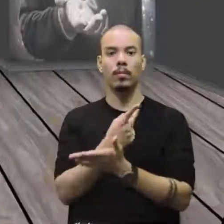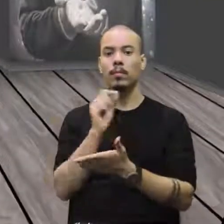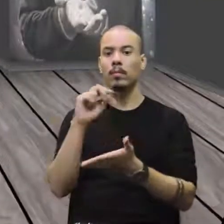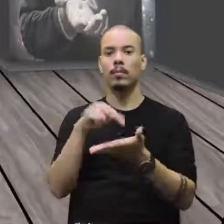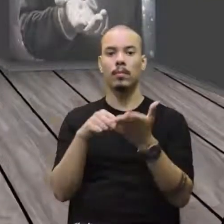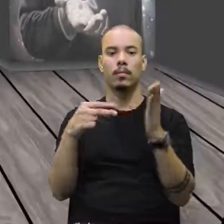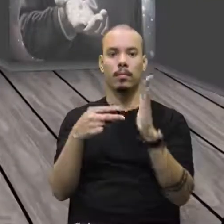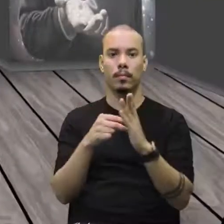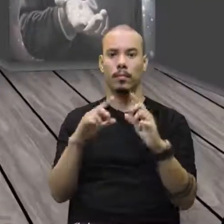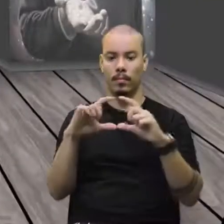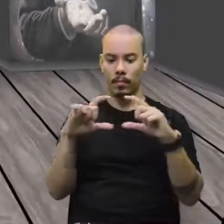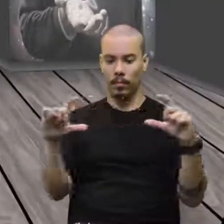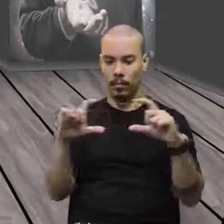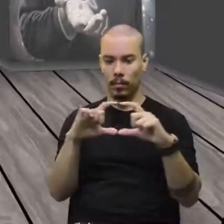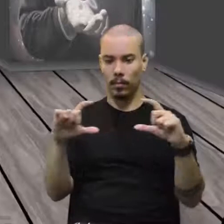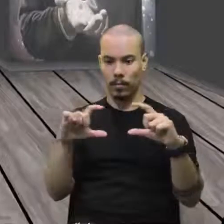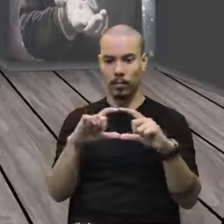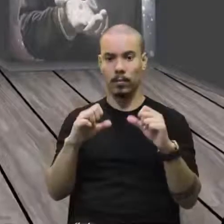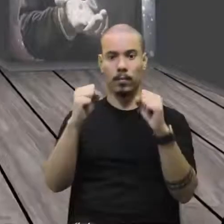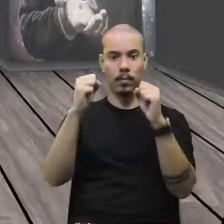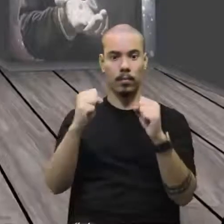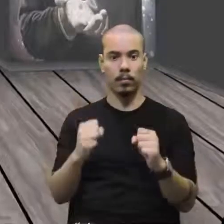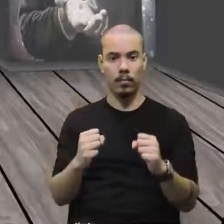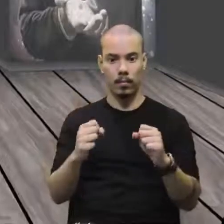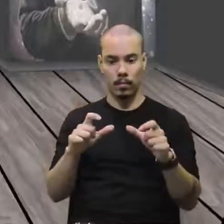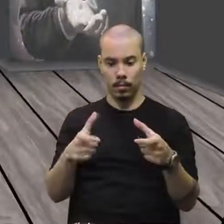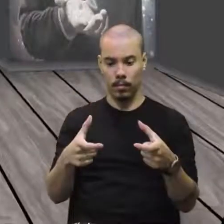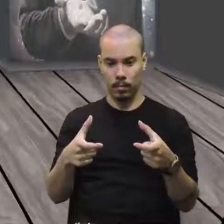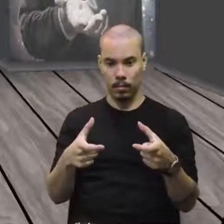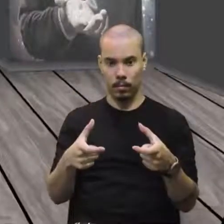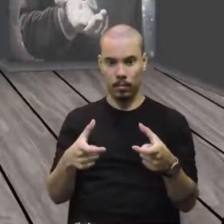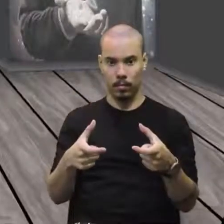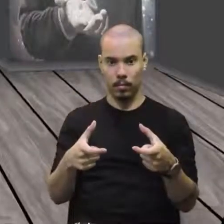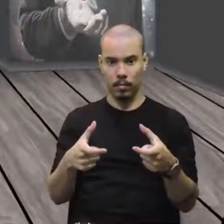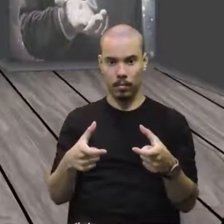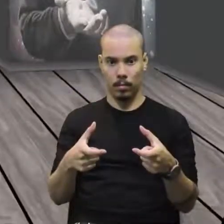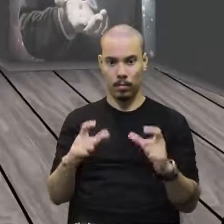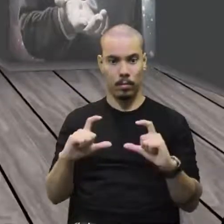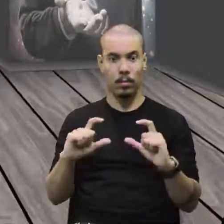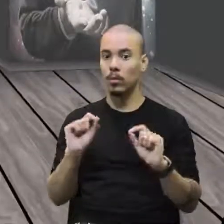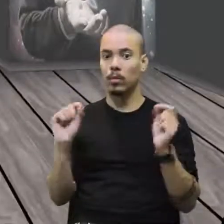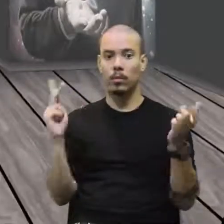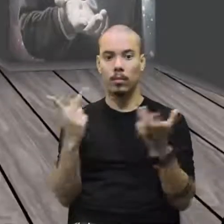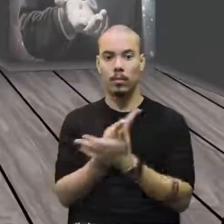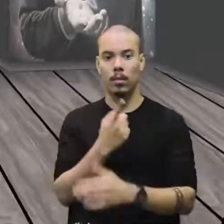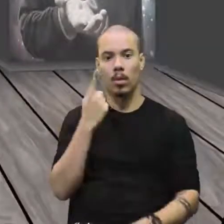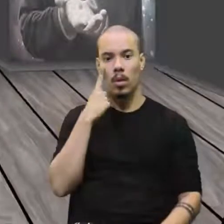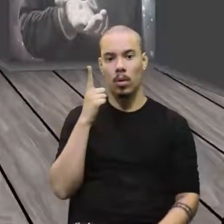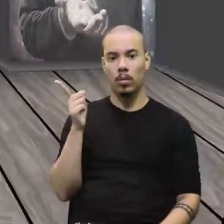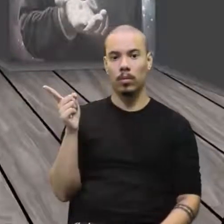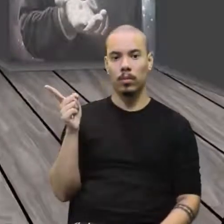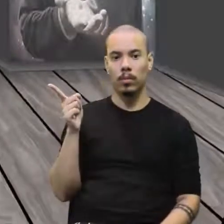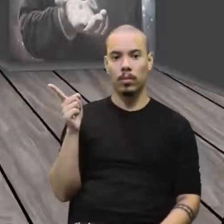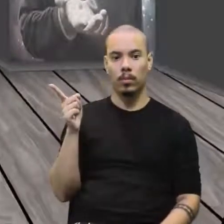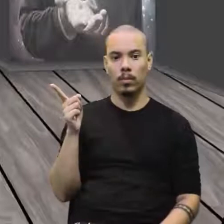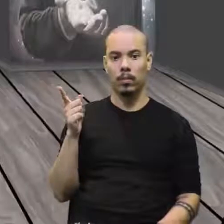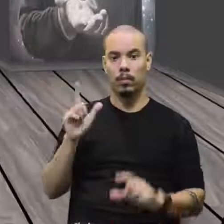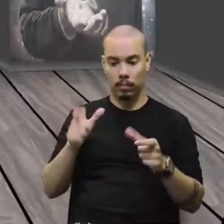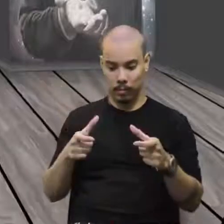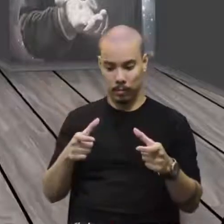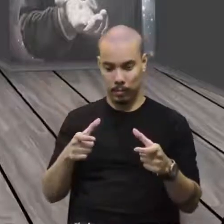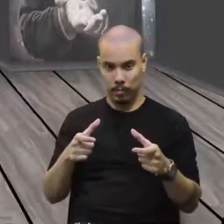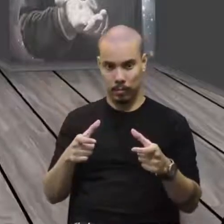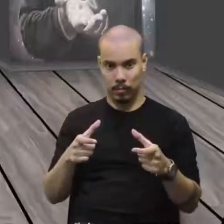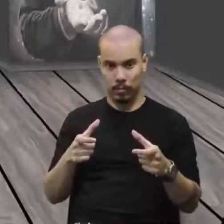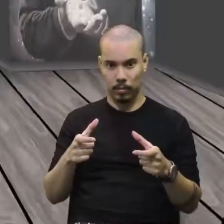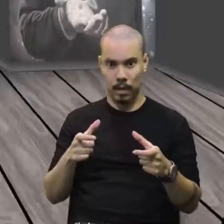essa plaqueta, né? Essa plaqueta ela pode estar desarmada e armada. Então o que acontece? Você armou, ela faz esse movimento. Aí você pensa